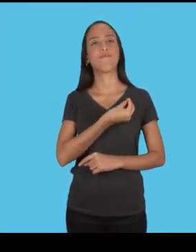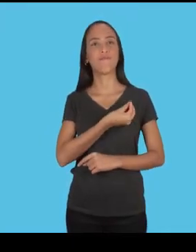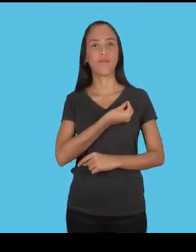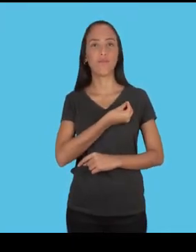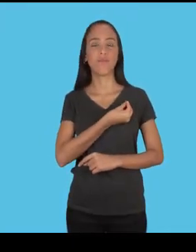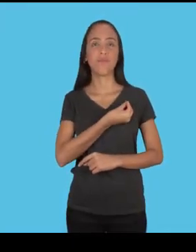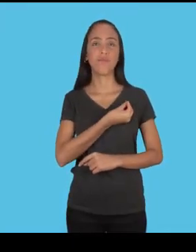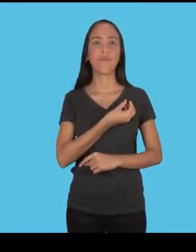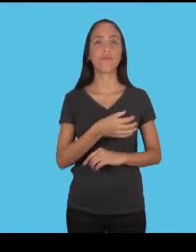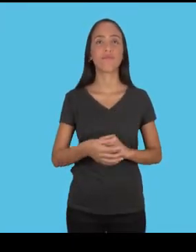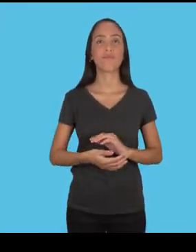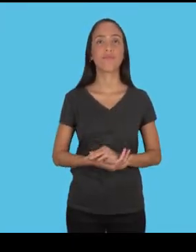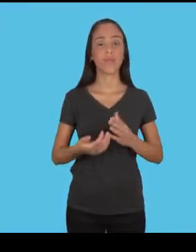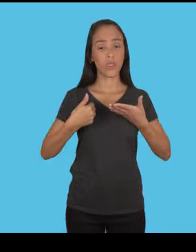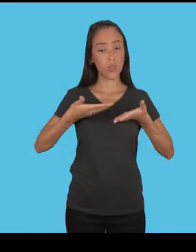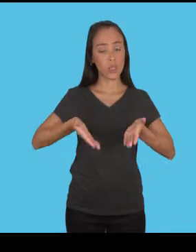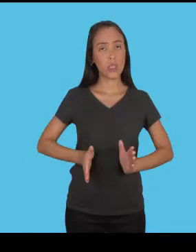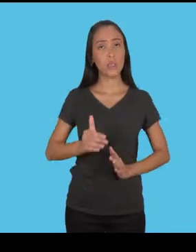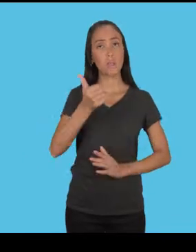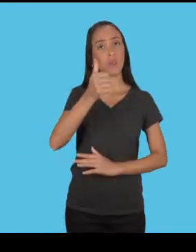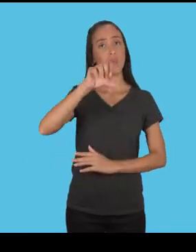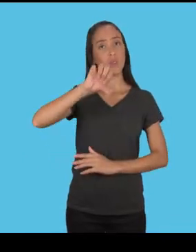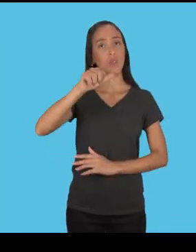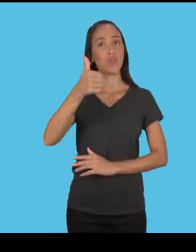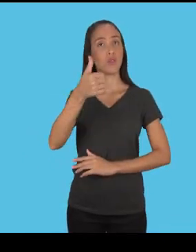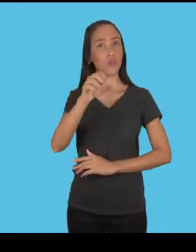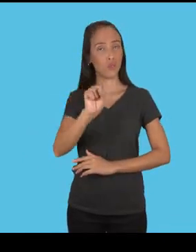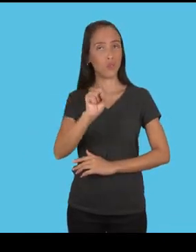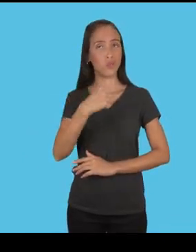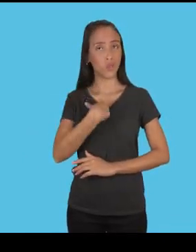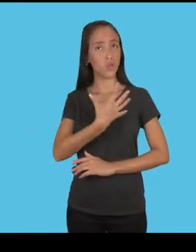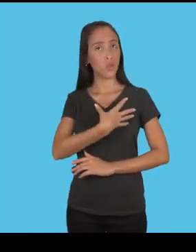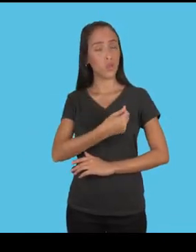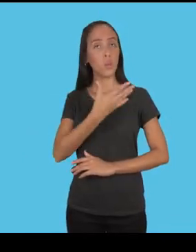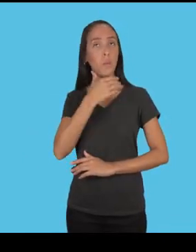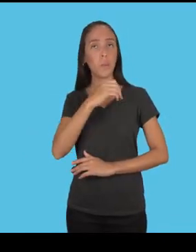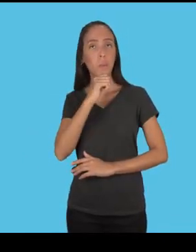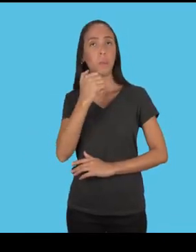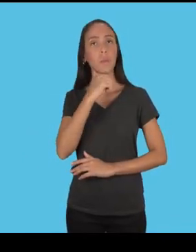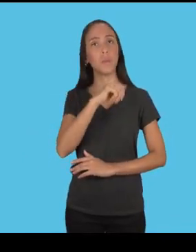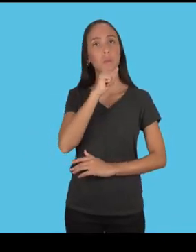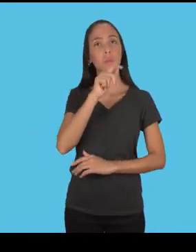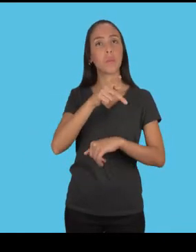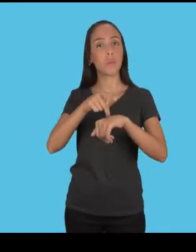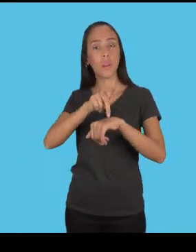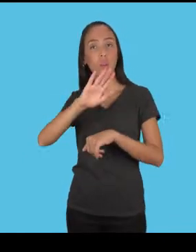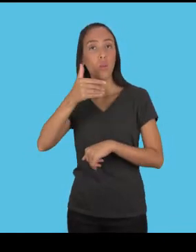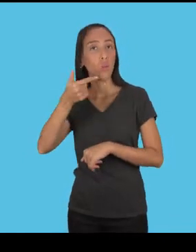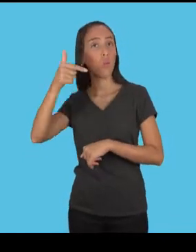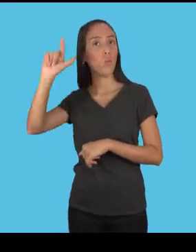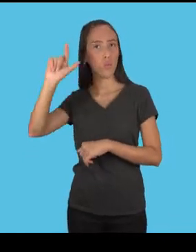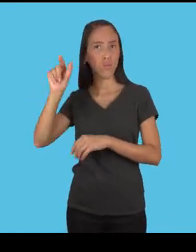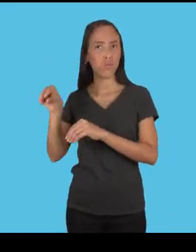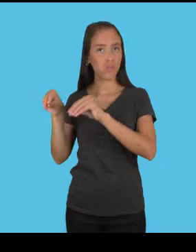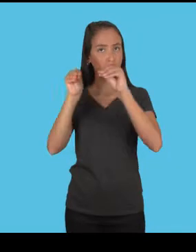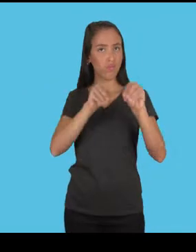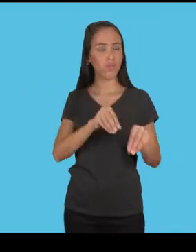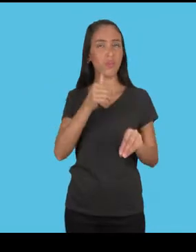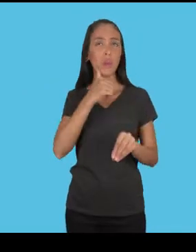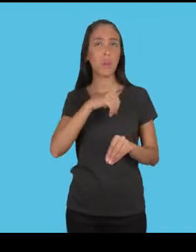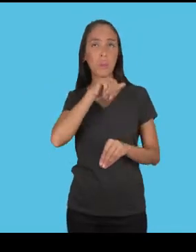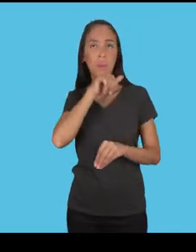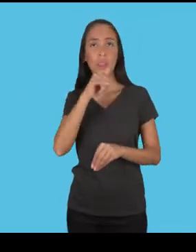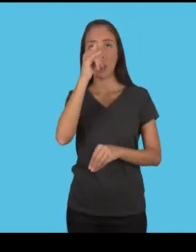Eu nasci em 1918, filho de imigrantes. Mãe italiana,